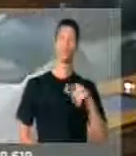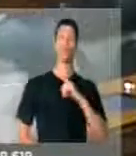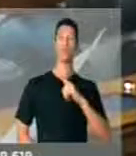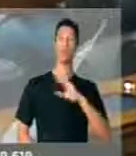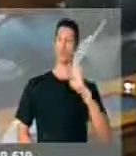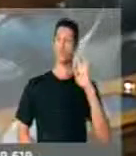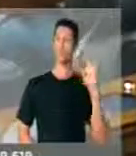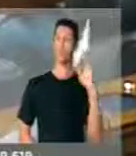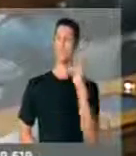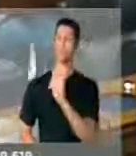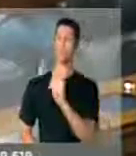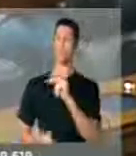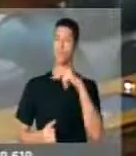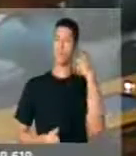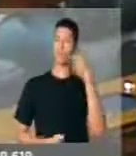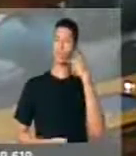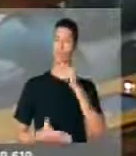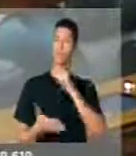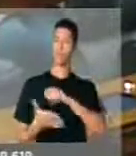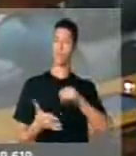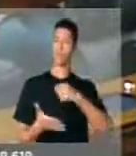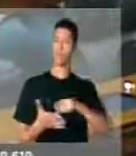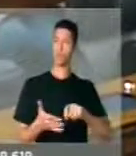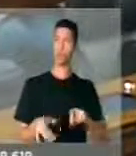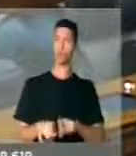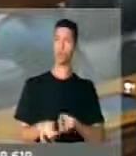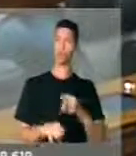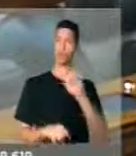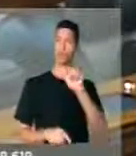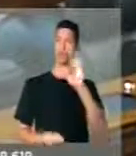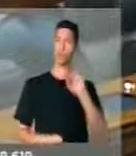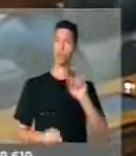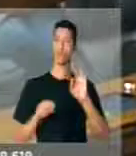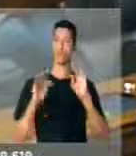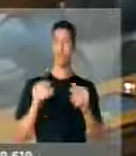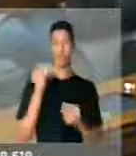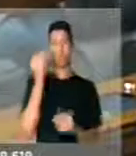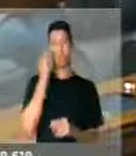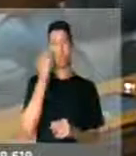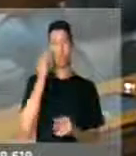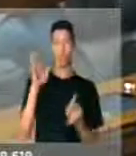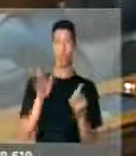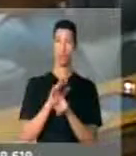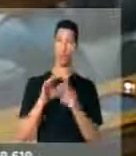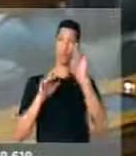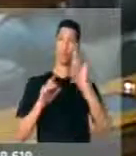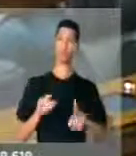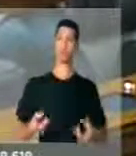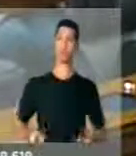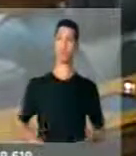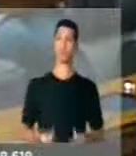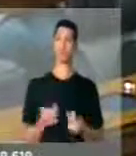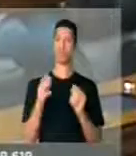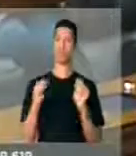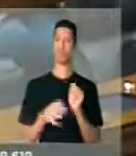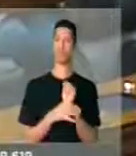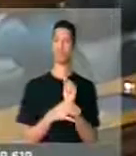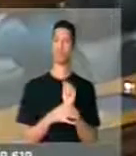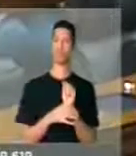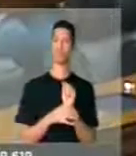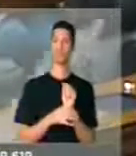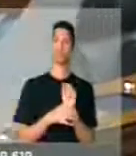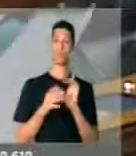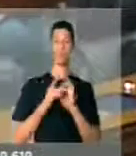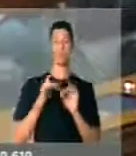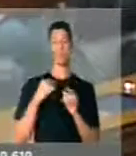tem todos os partidos que assinaram e os atos são todos atentatórios ao direito do consumidor, que está garantido, límpido e